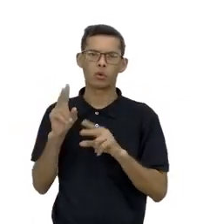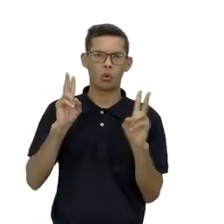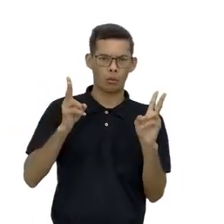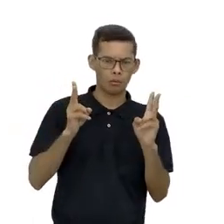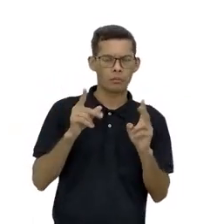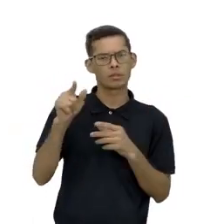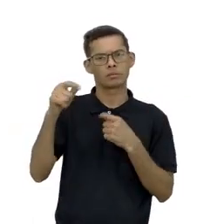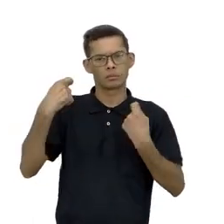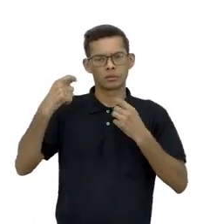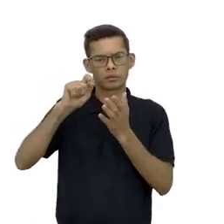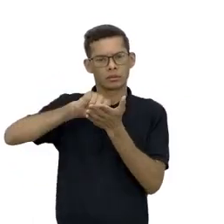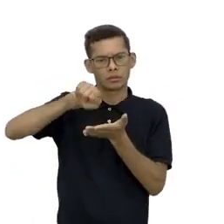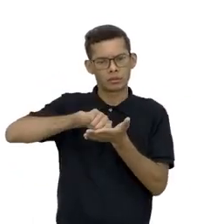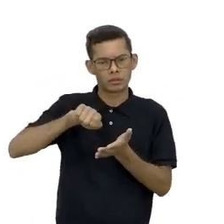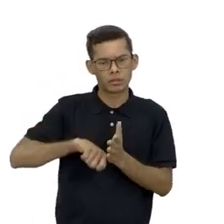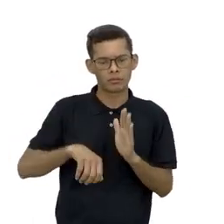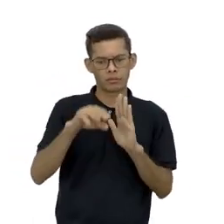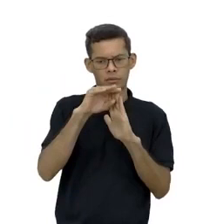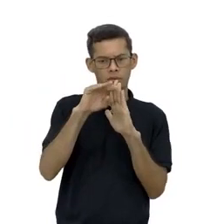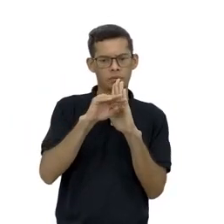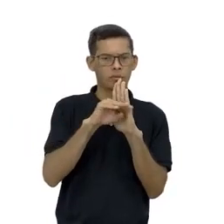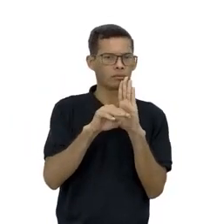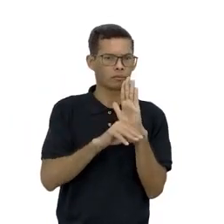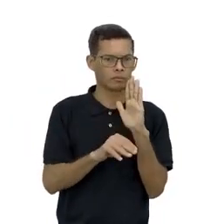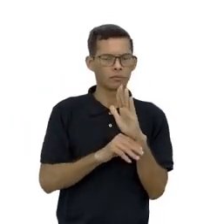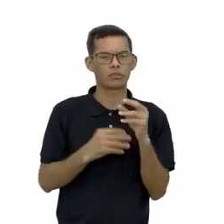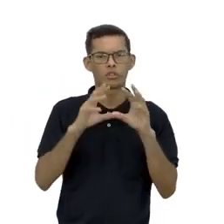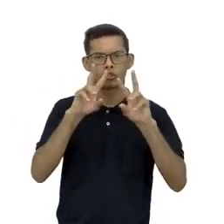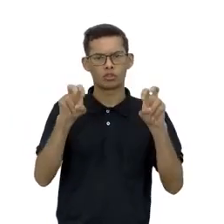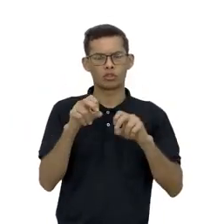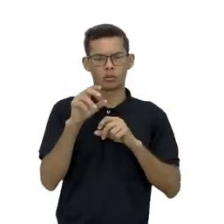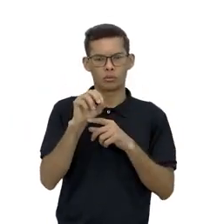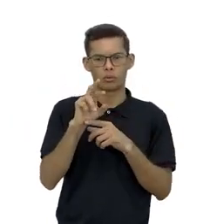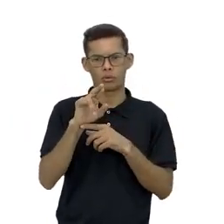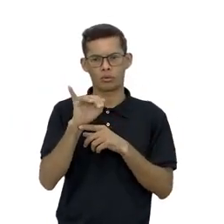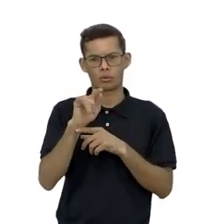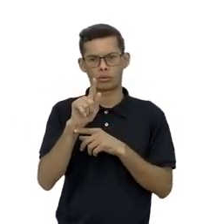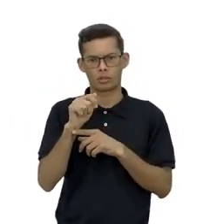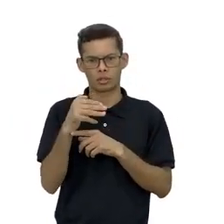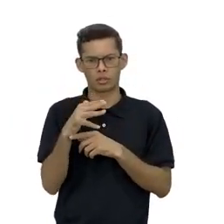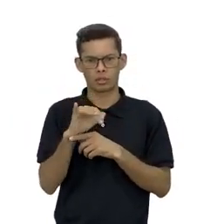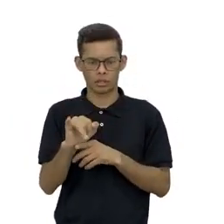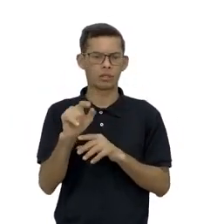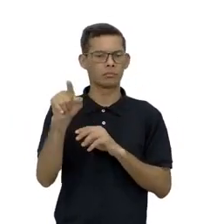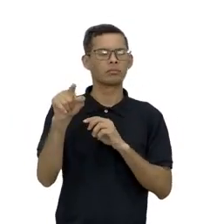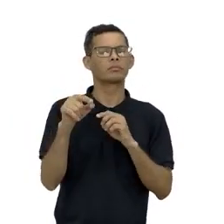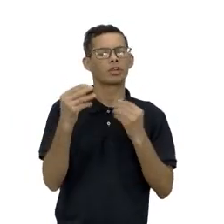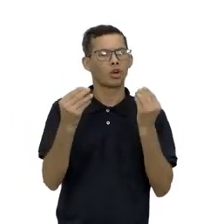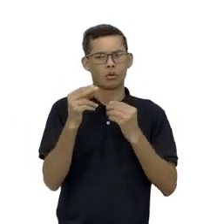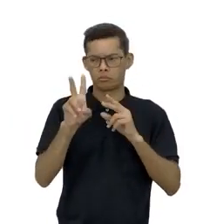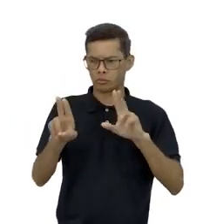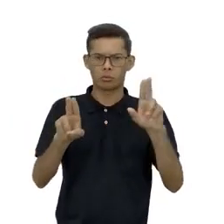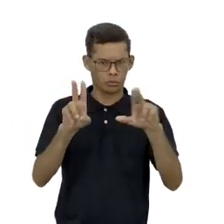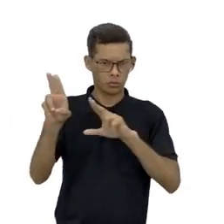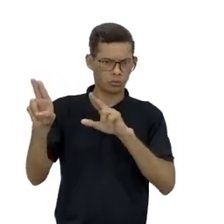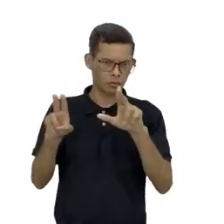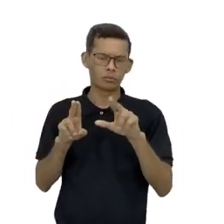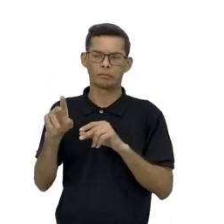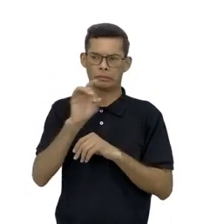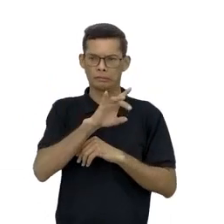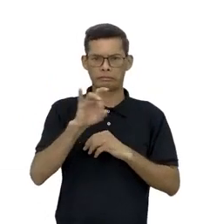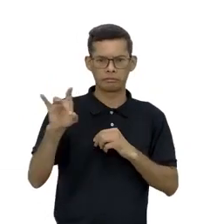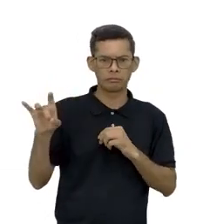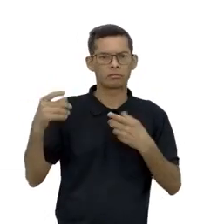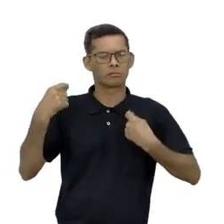devem escrever o passo a passo do origami escolhido. Recomenda-se que as duplas façam a dobradura